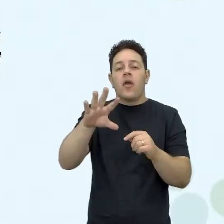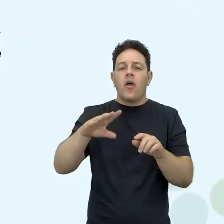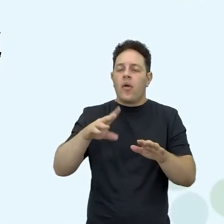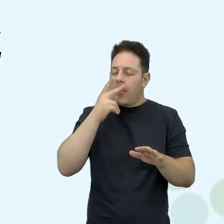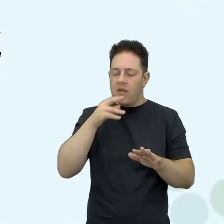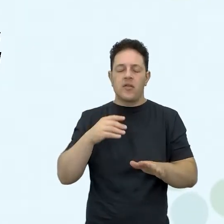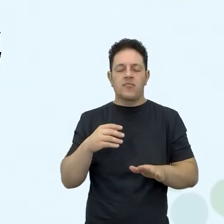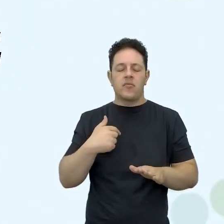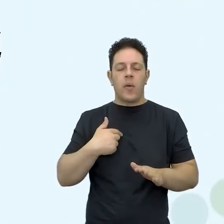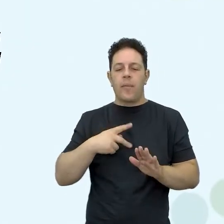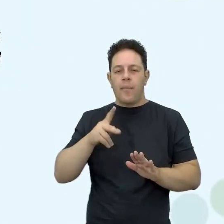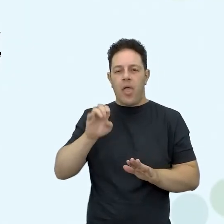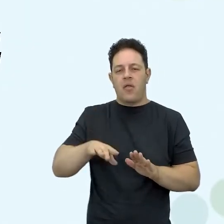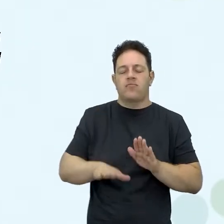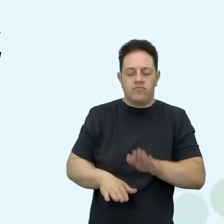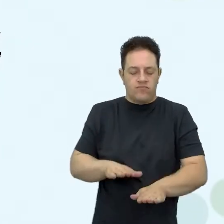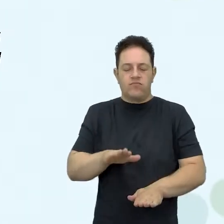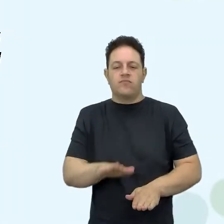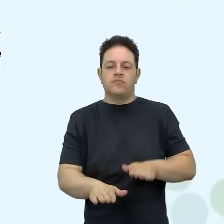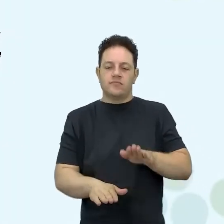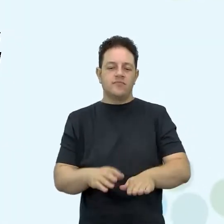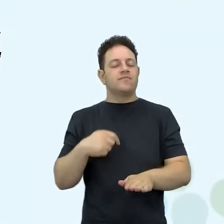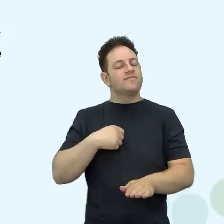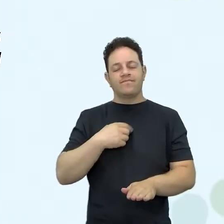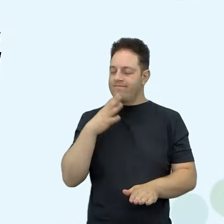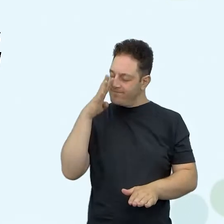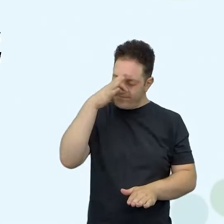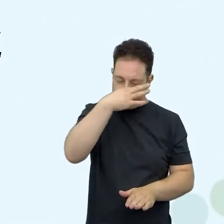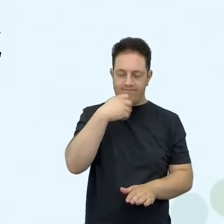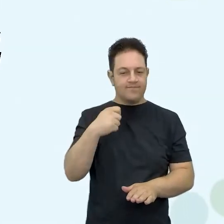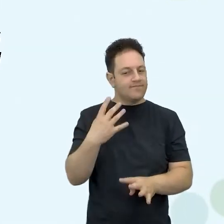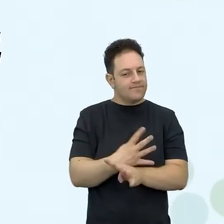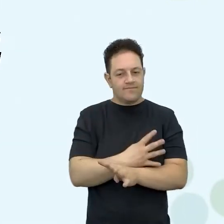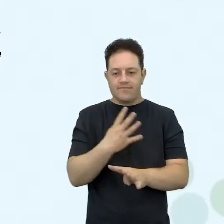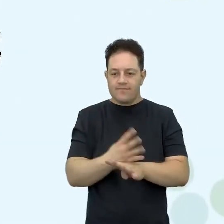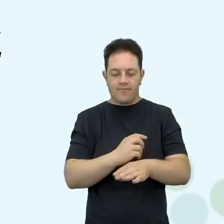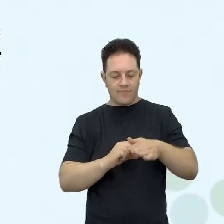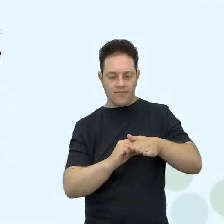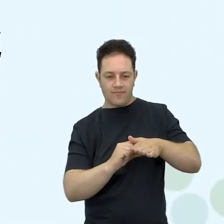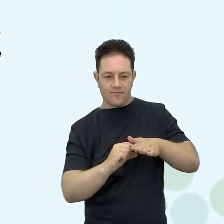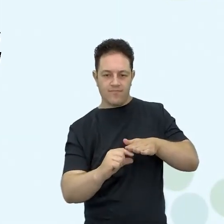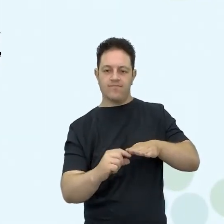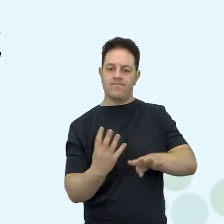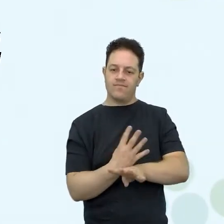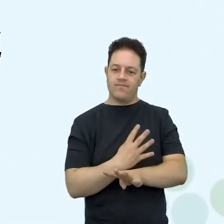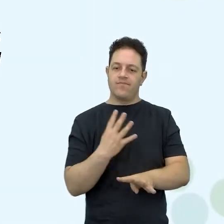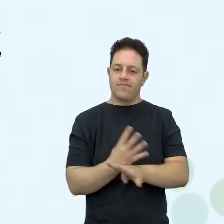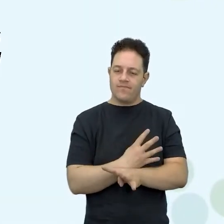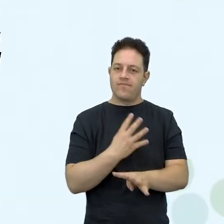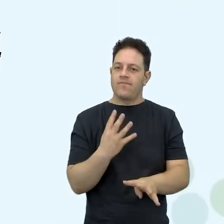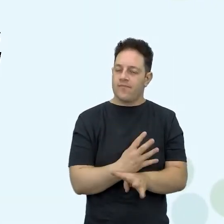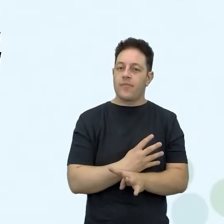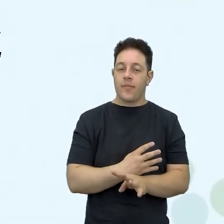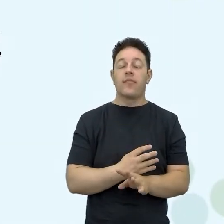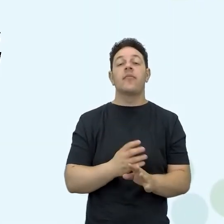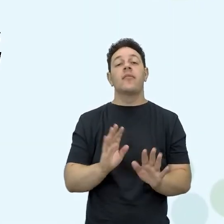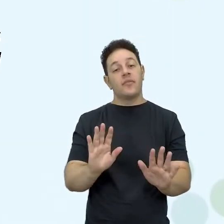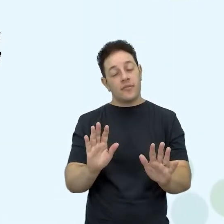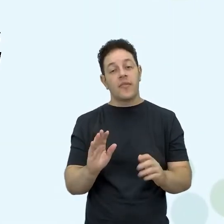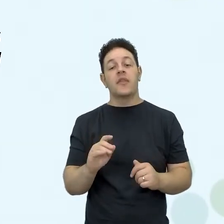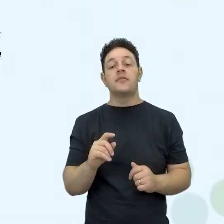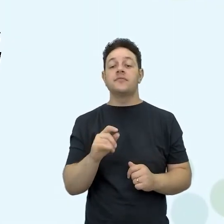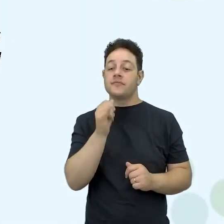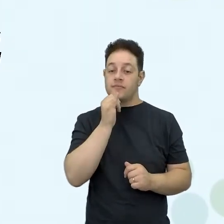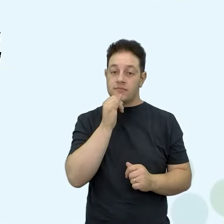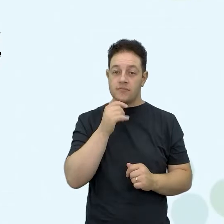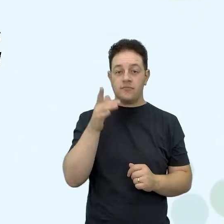pé. Quer dizer, a pessoa, para enfrentar essa realidade, ela tem que ter uma casca protetora de outra natureza. E aí a voz que entra